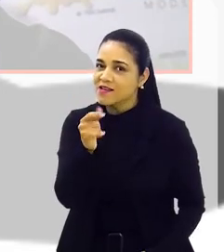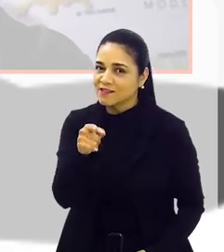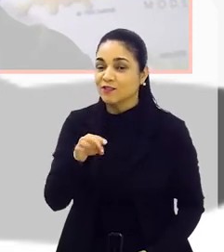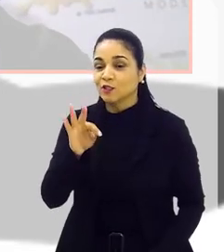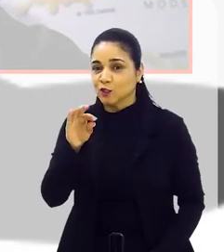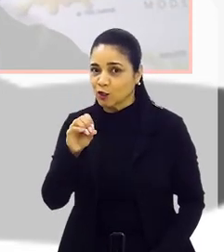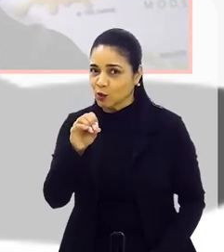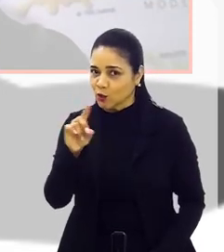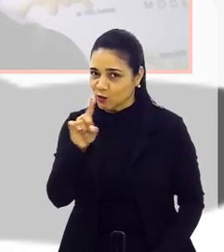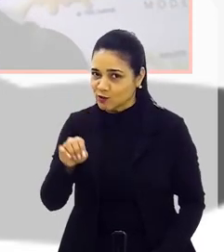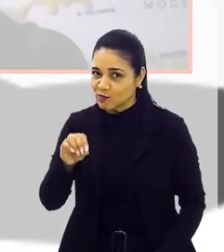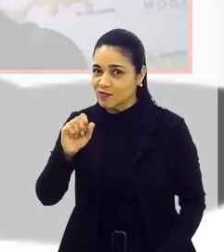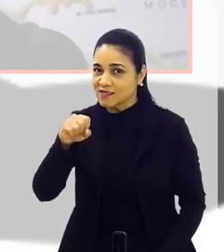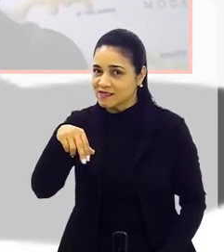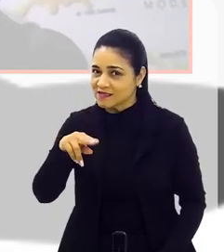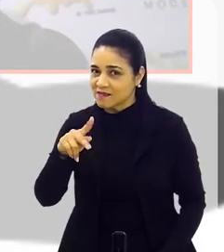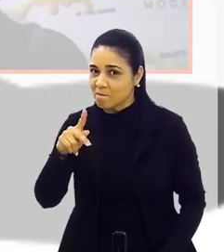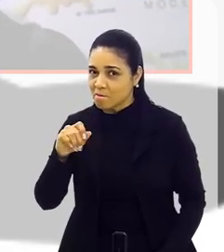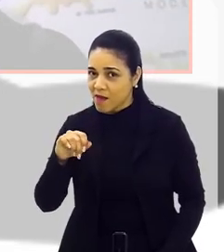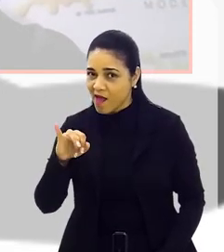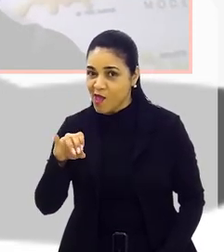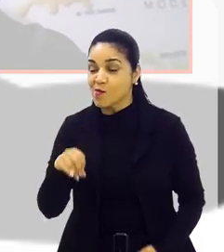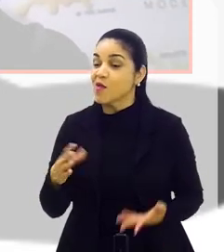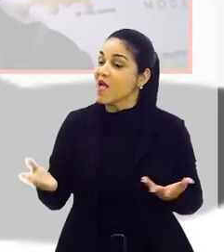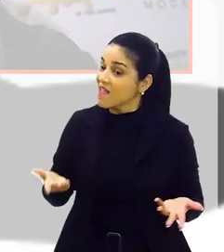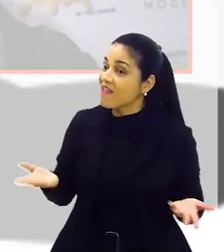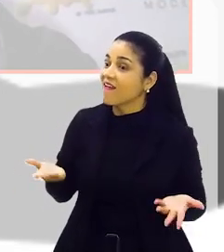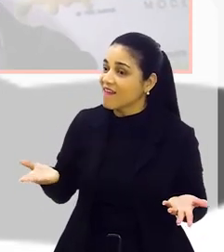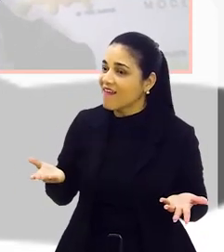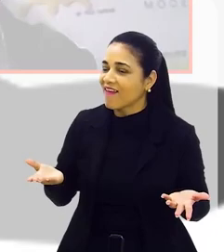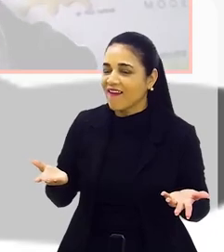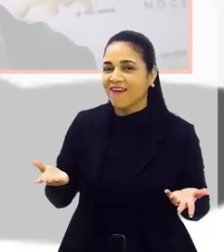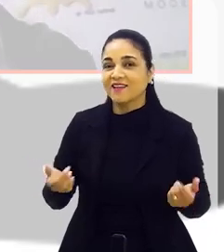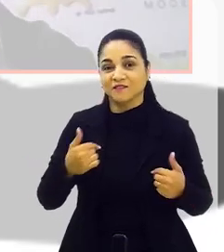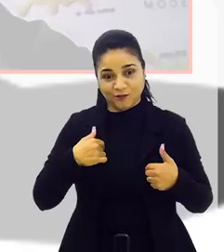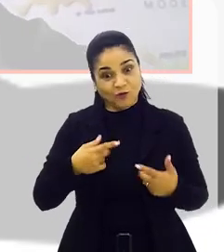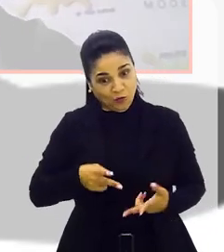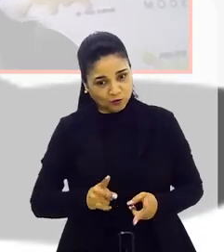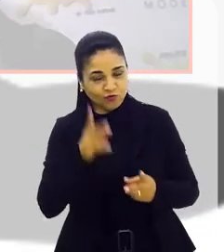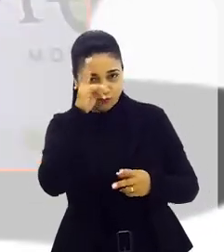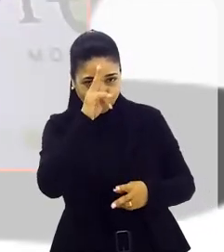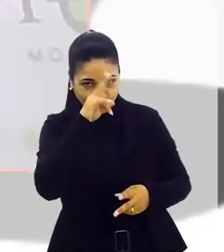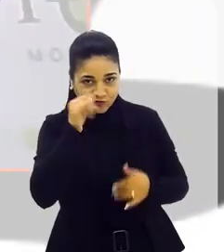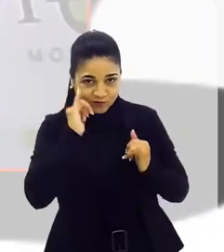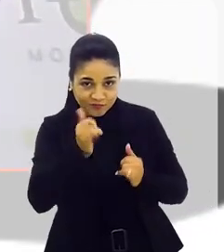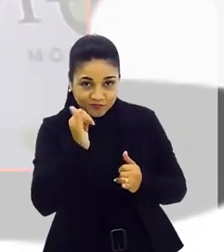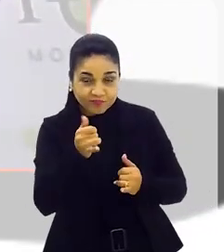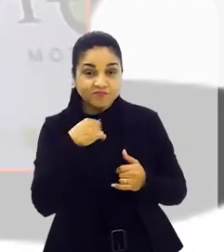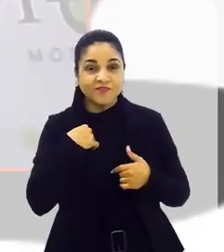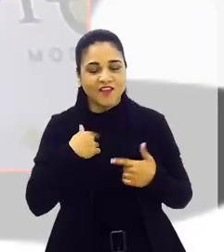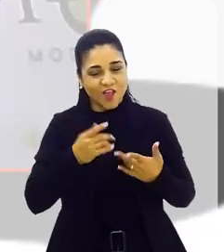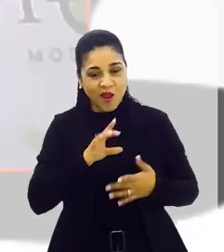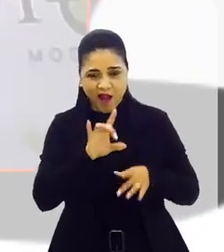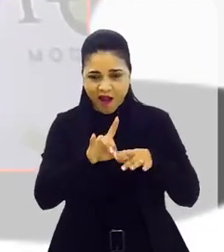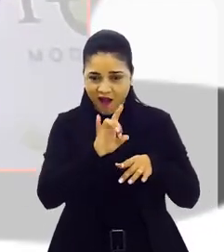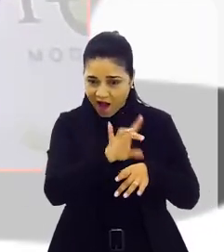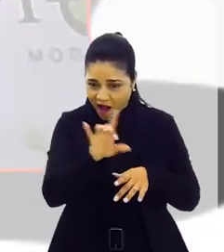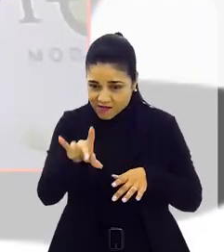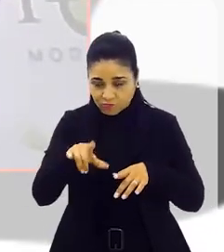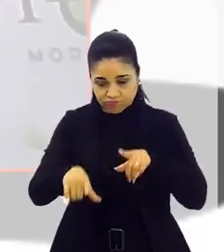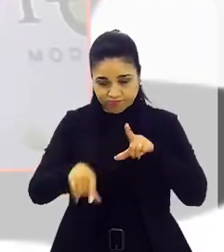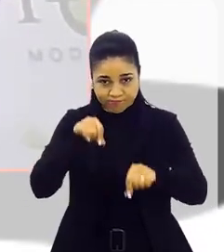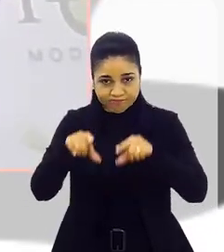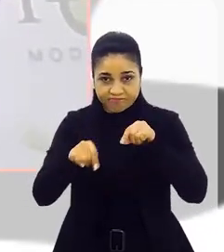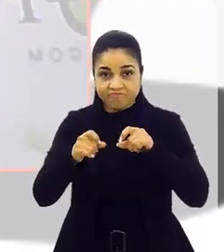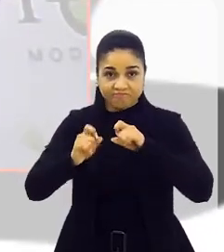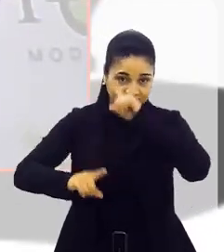para você, né? O Toso Sampaio é o Toso. Ai, Toso, e aí? E Continua, porque eu aí, estou aqui embevecida. deixa eu continuar. E aí, eu deixei com que